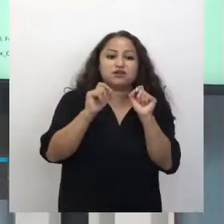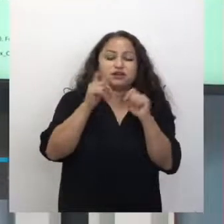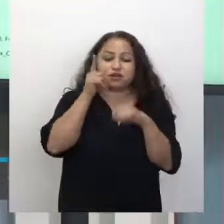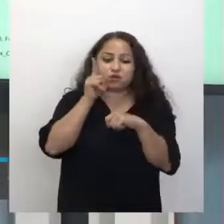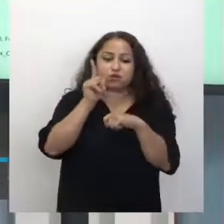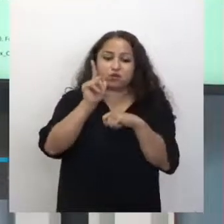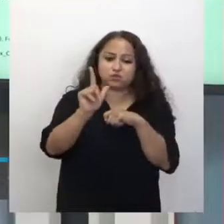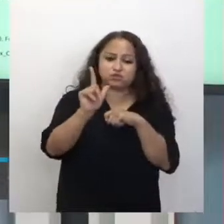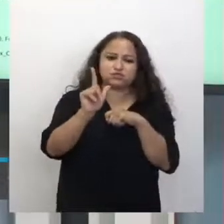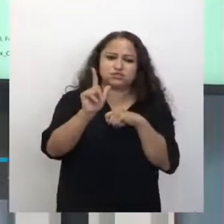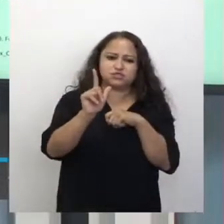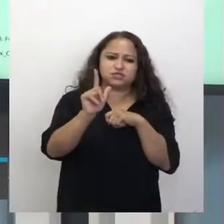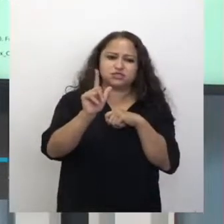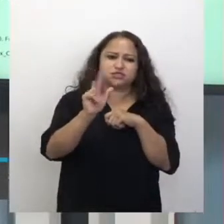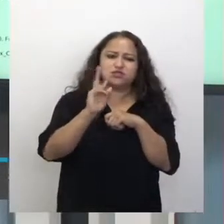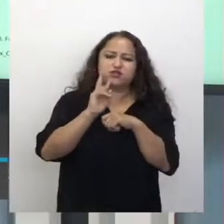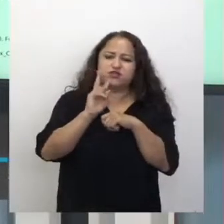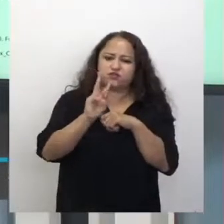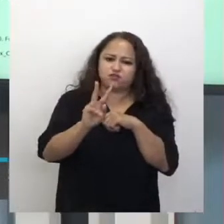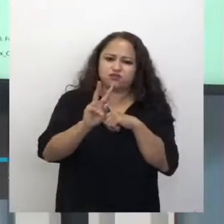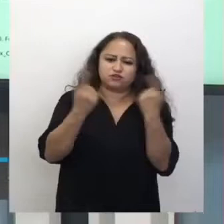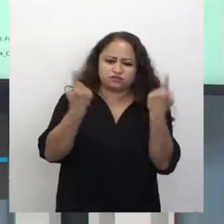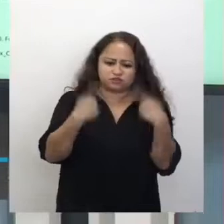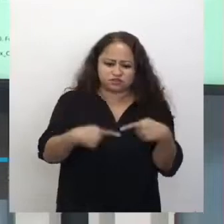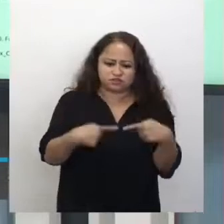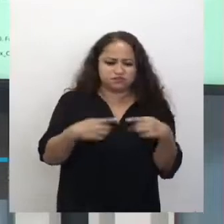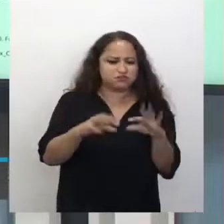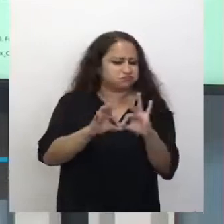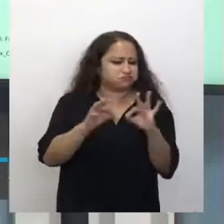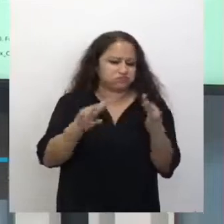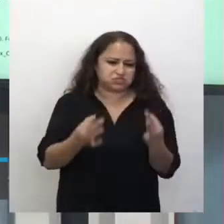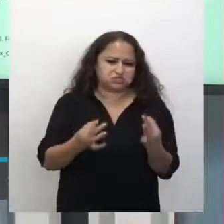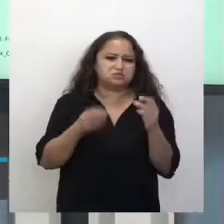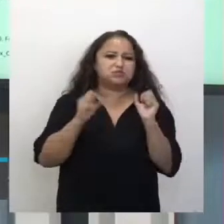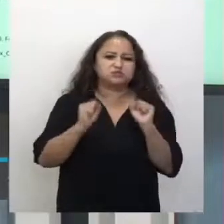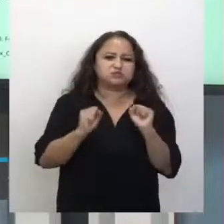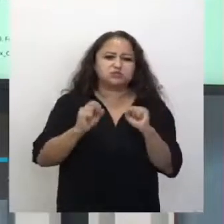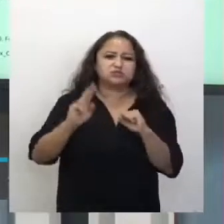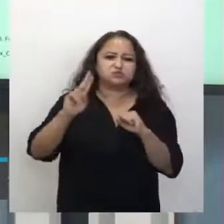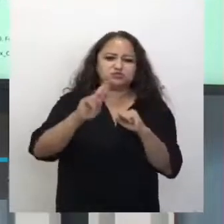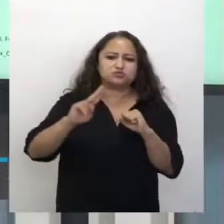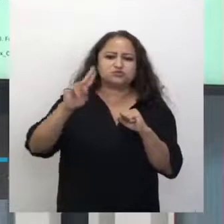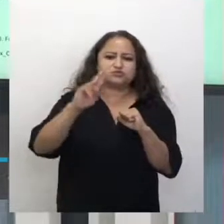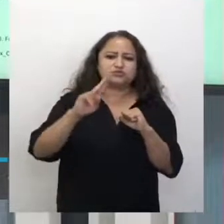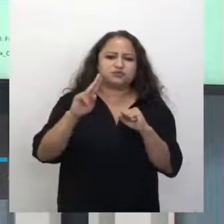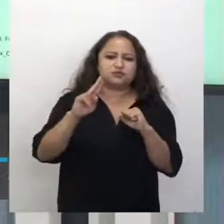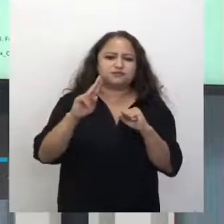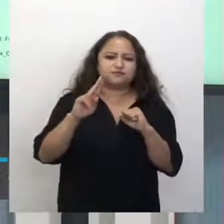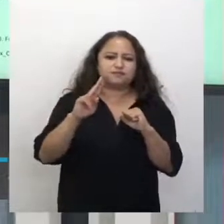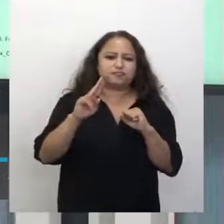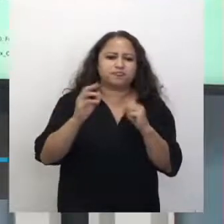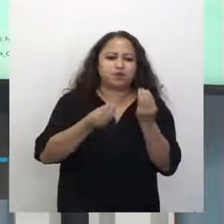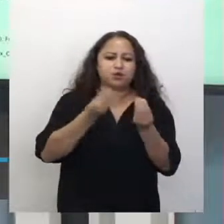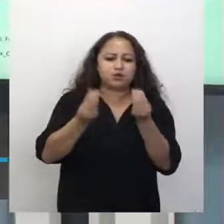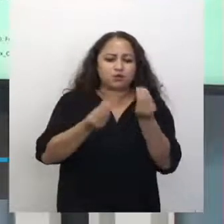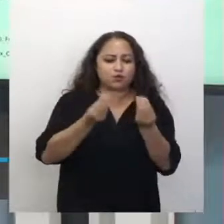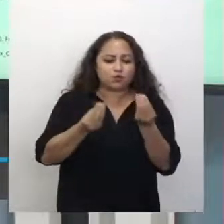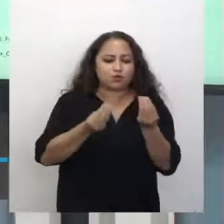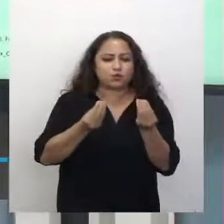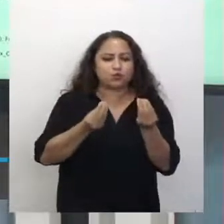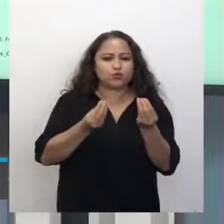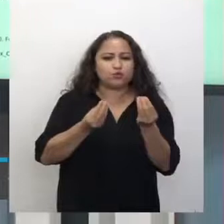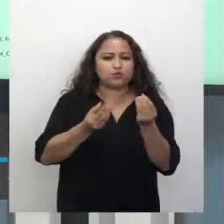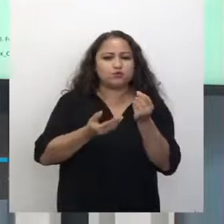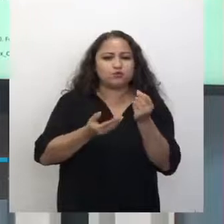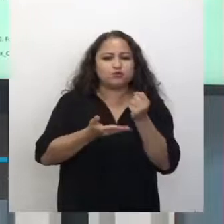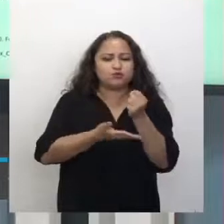conseguir realizar aí esses desafios tão simples, né, relacionados à nossa aula, vocês podem utilizar ainda, né, como mais um subsídio aí de